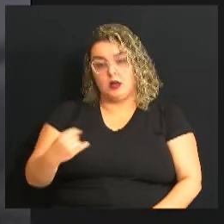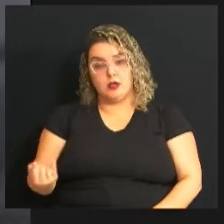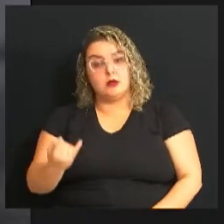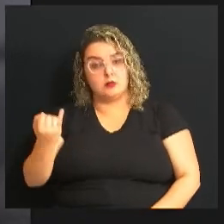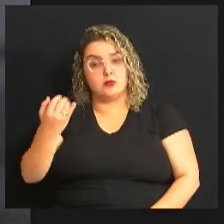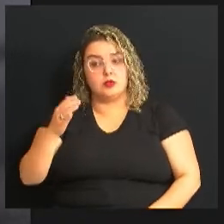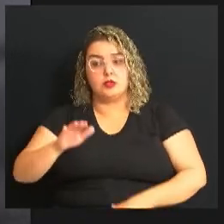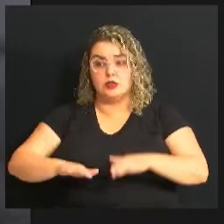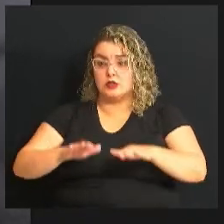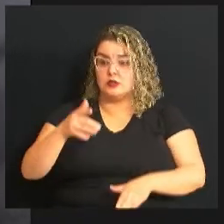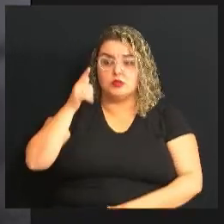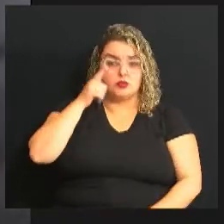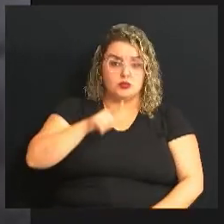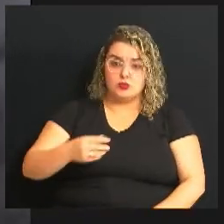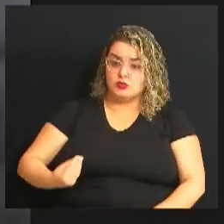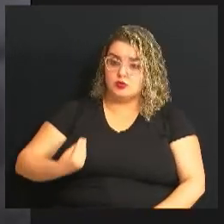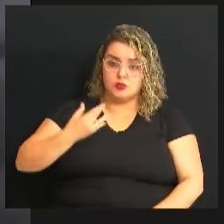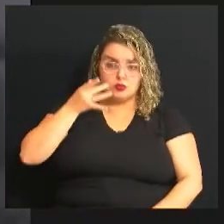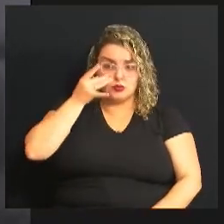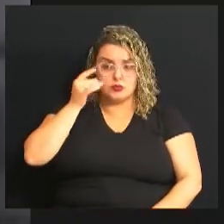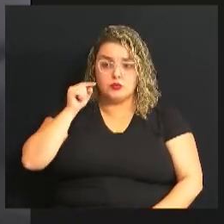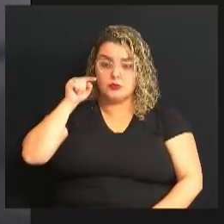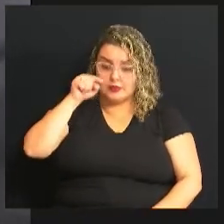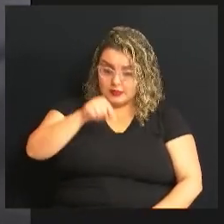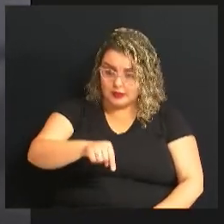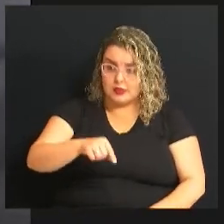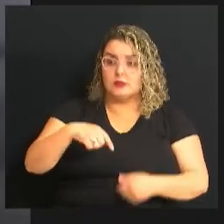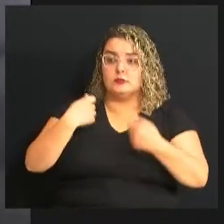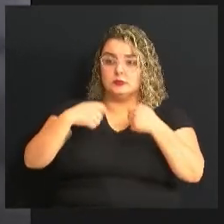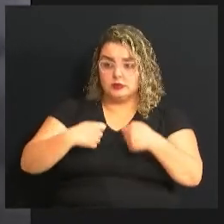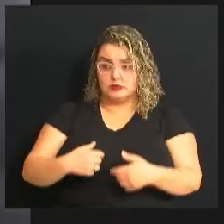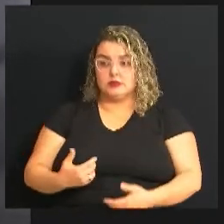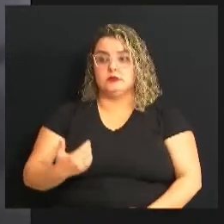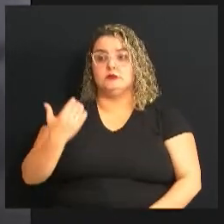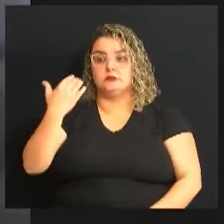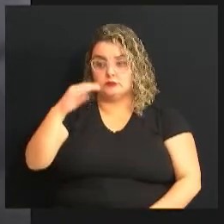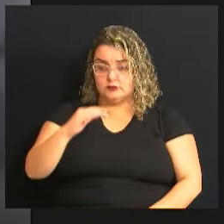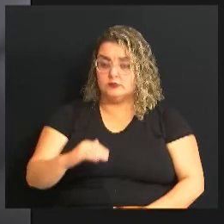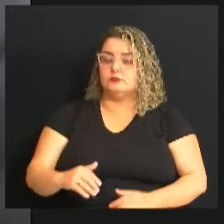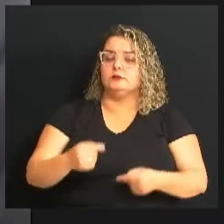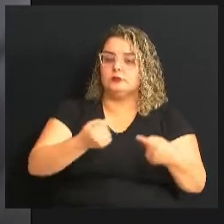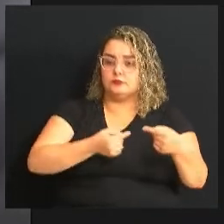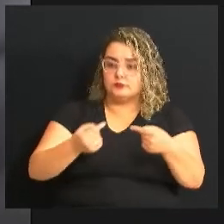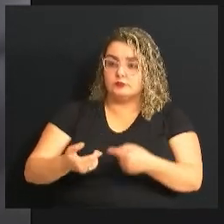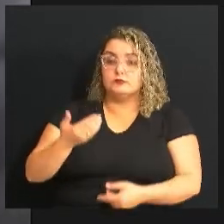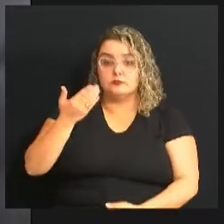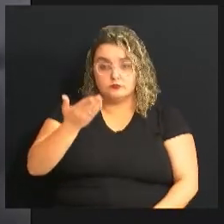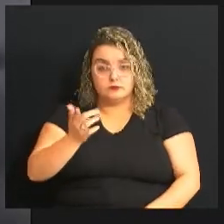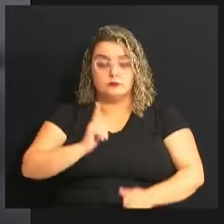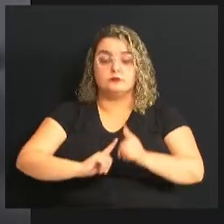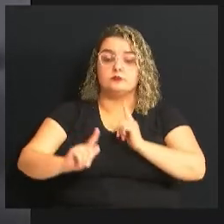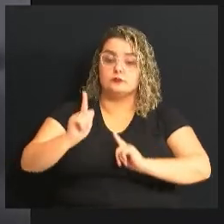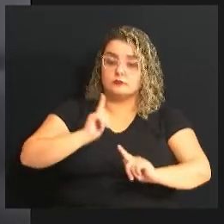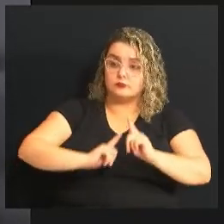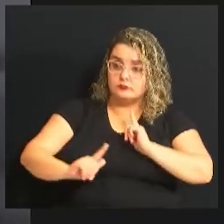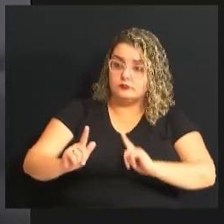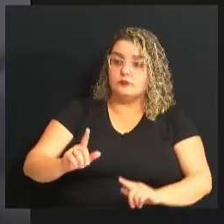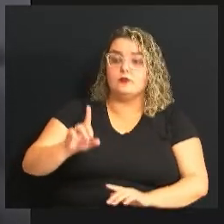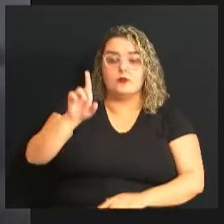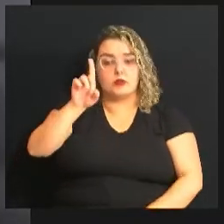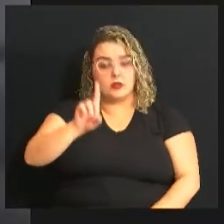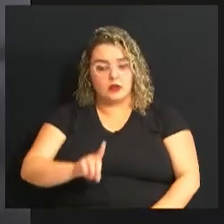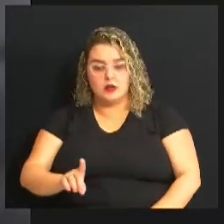não consigam estar conosco no EducaWeek, precisam colocar isso na pauta. Você que é gestor escolar, diretor